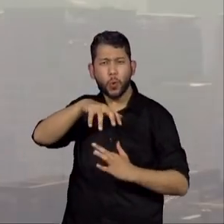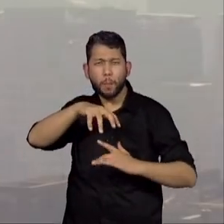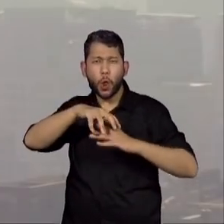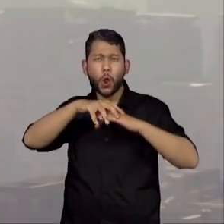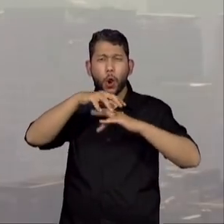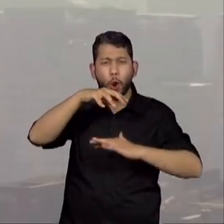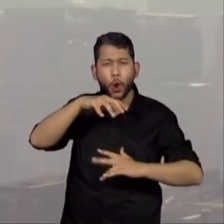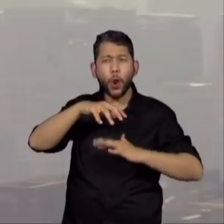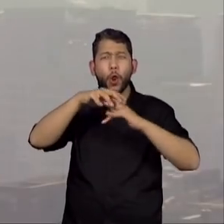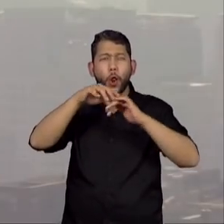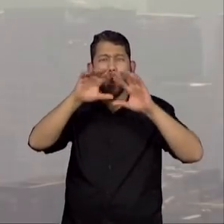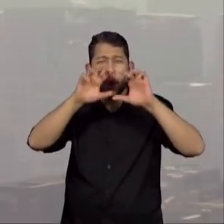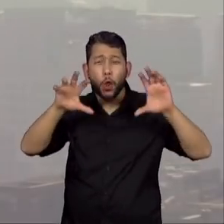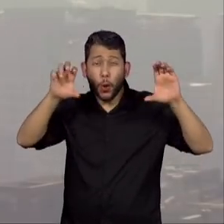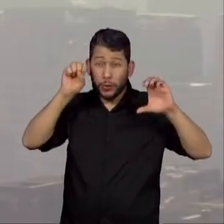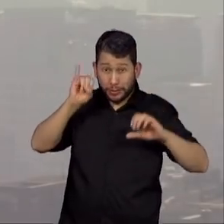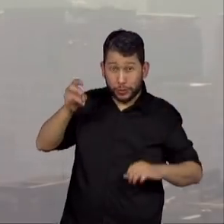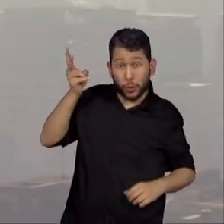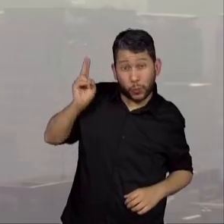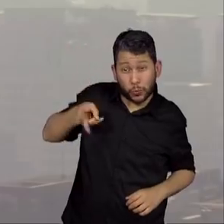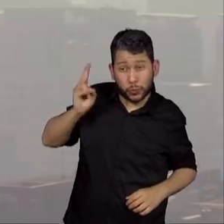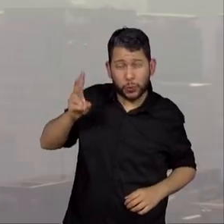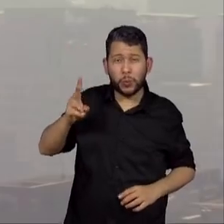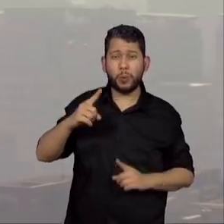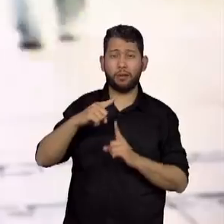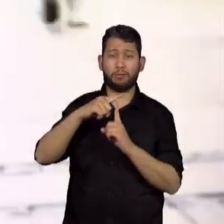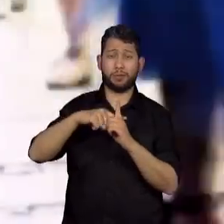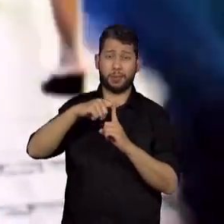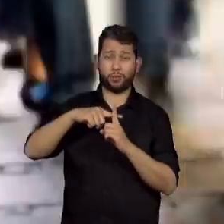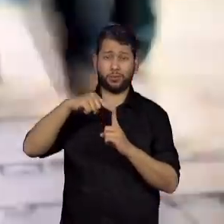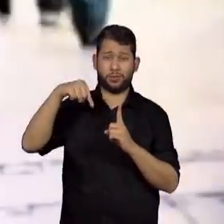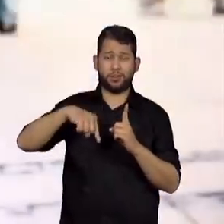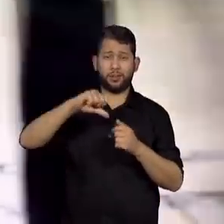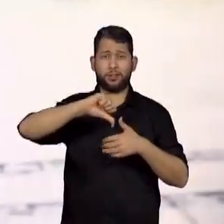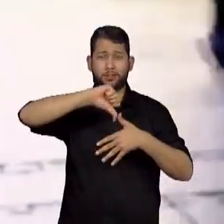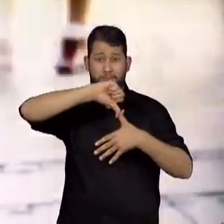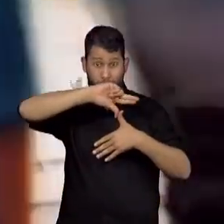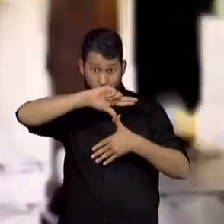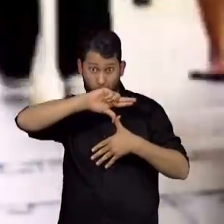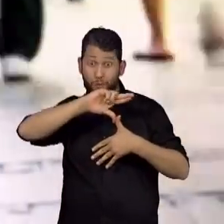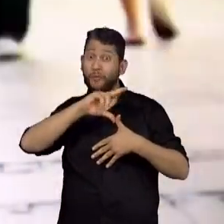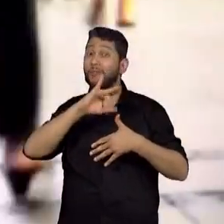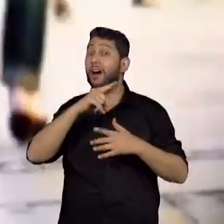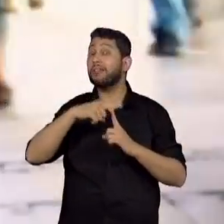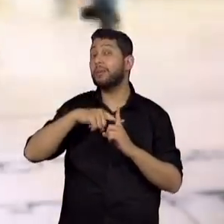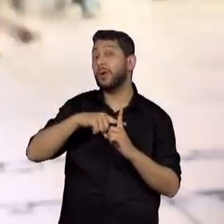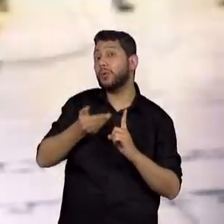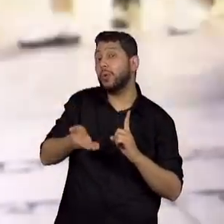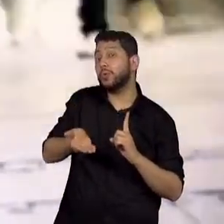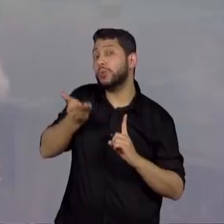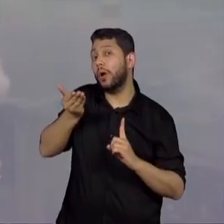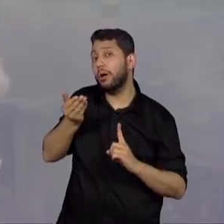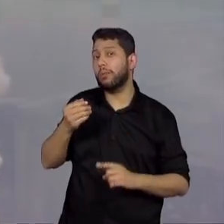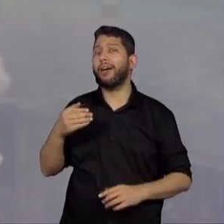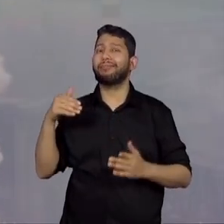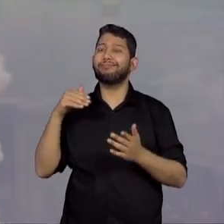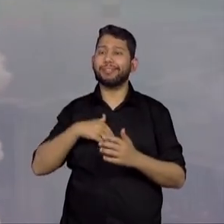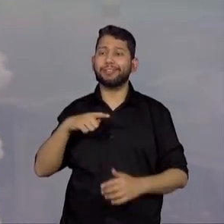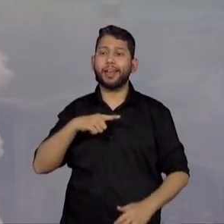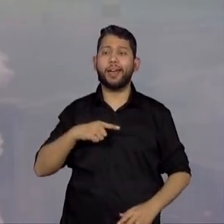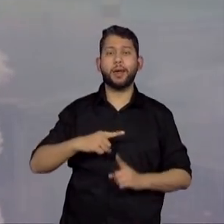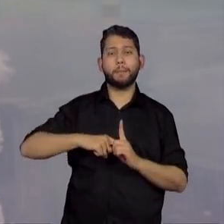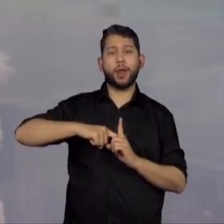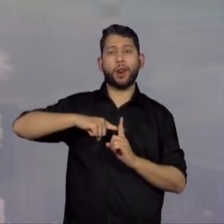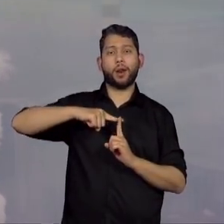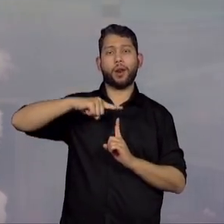no mesmo ritmo, a temperatura média da América do Sul deve subir até 4 graus Celsius até o